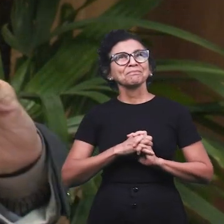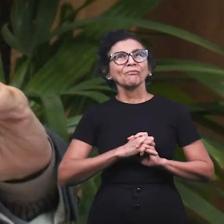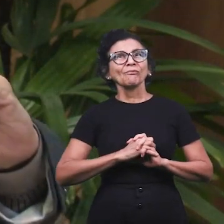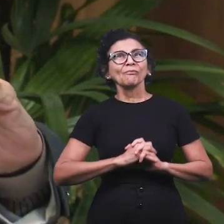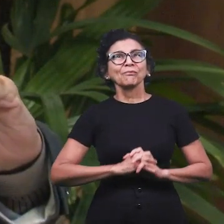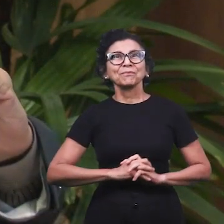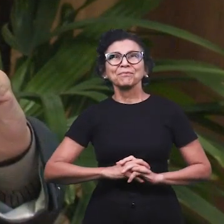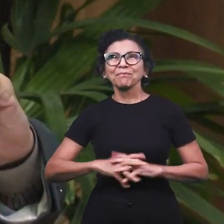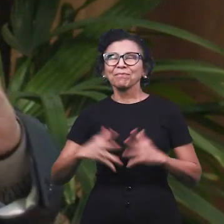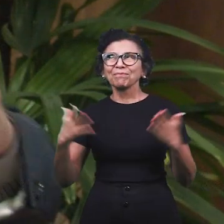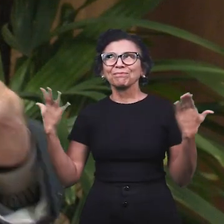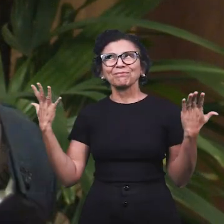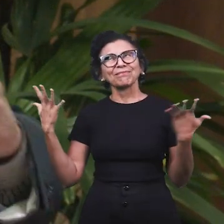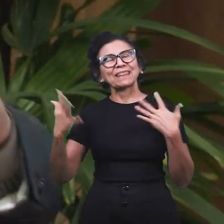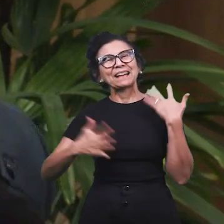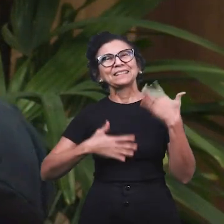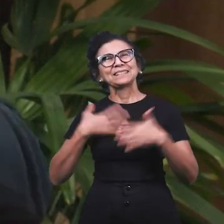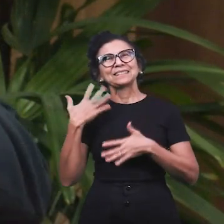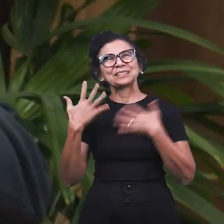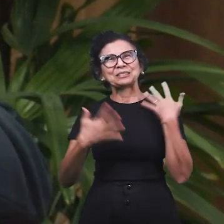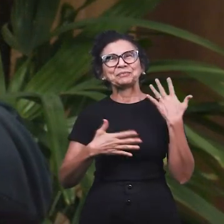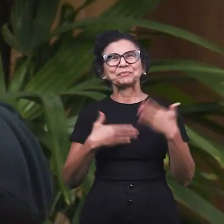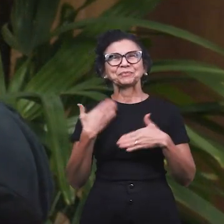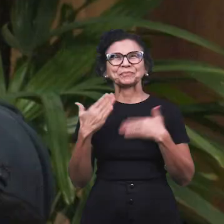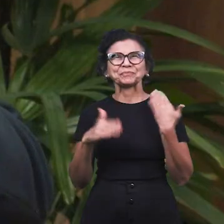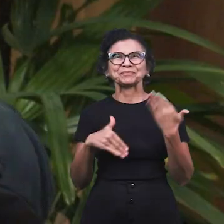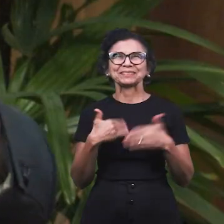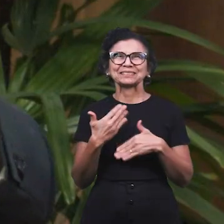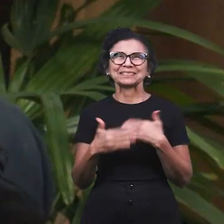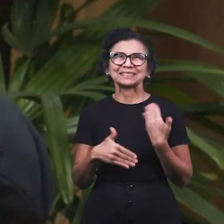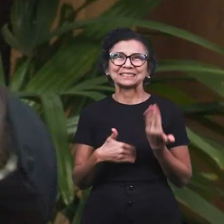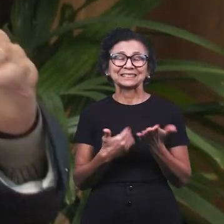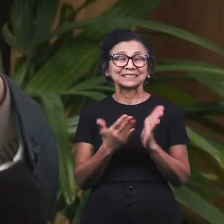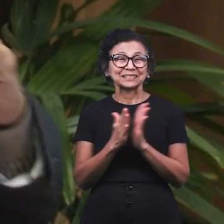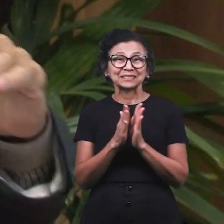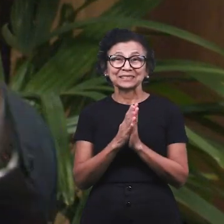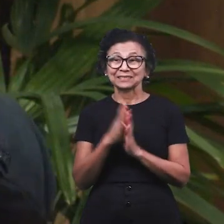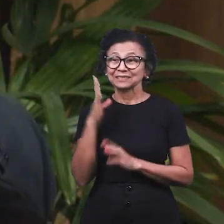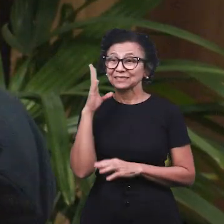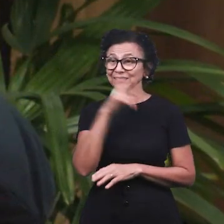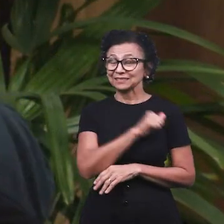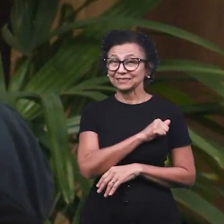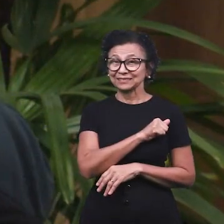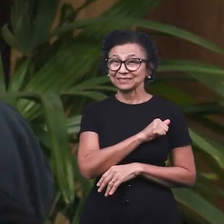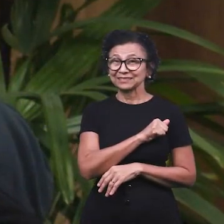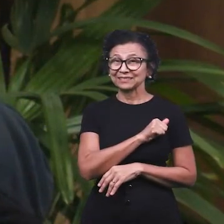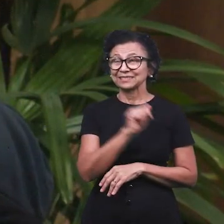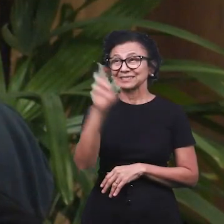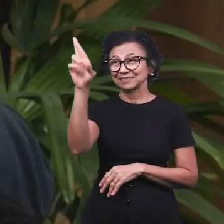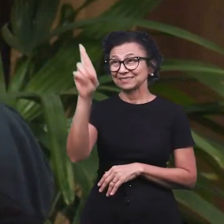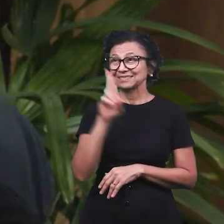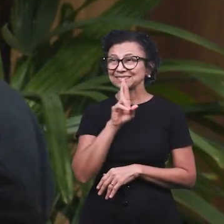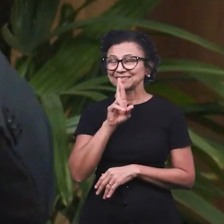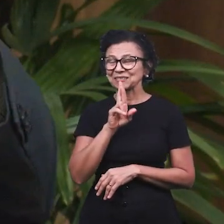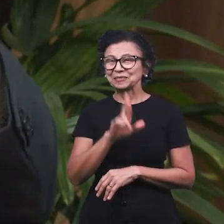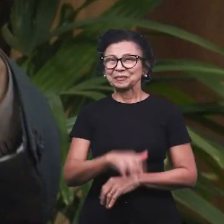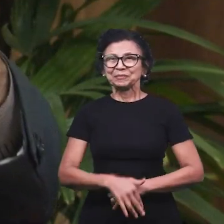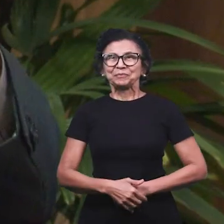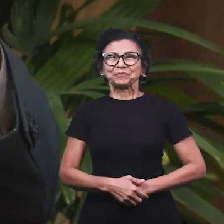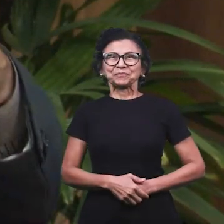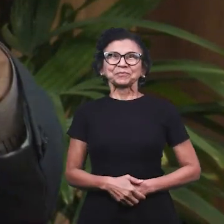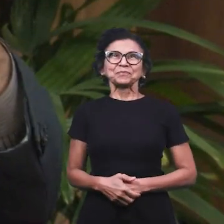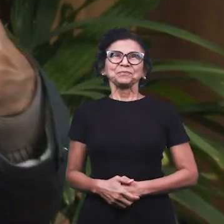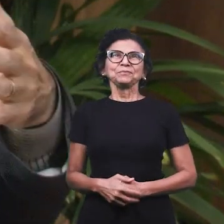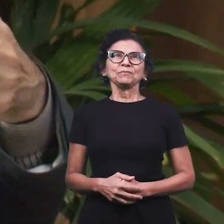se transformou, foi assim... Eu acho que foi a oração mais rápida que Deus respondeu para a minha